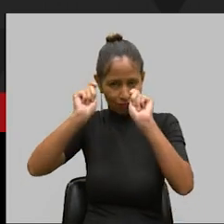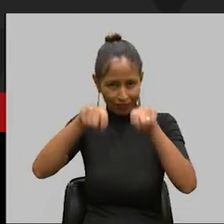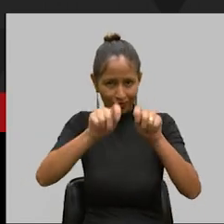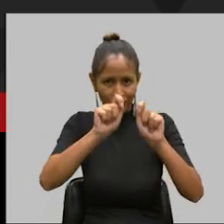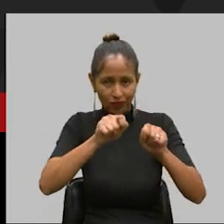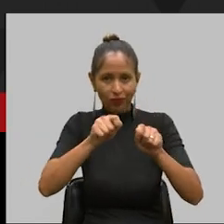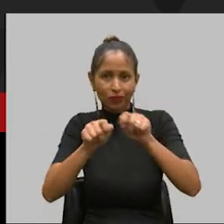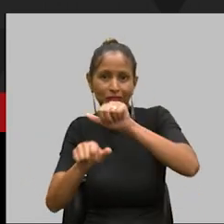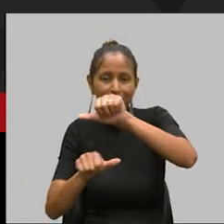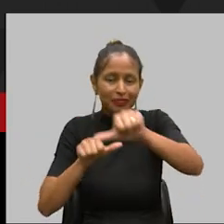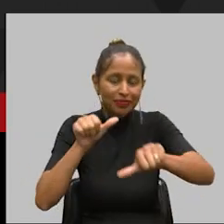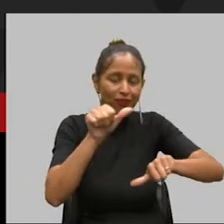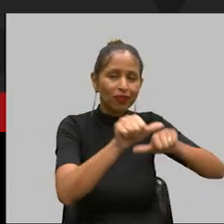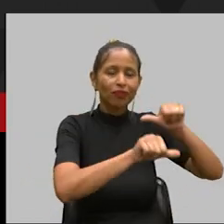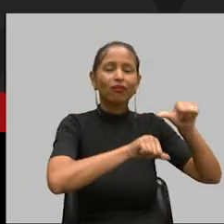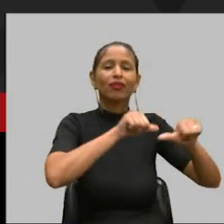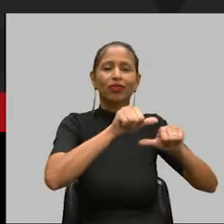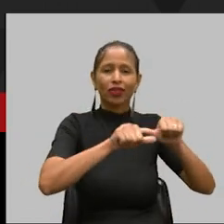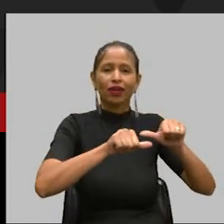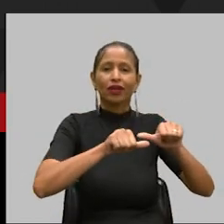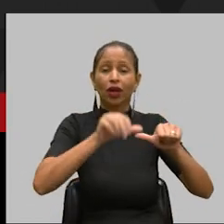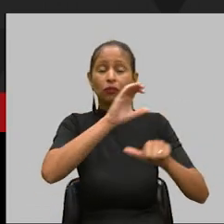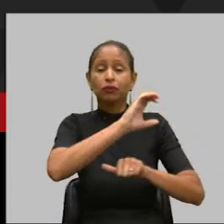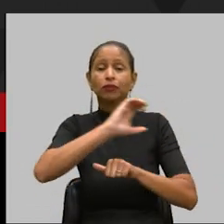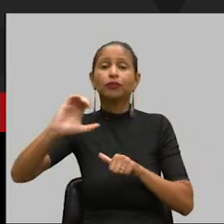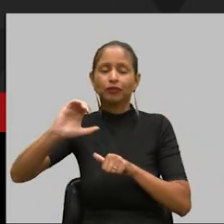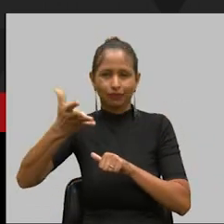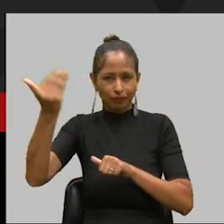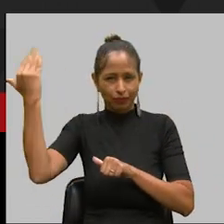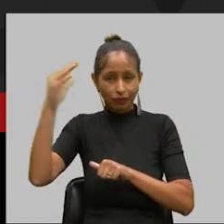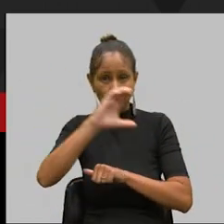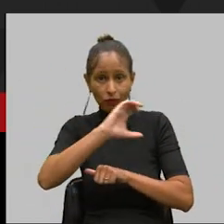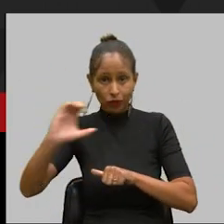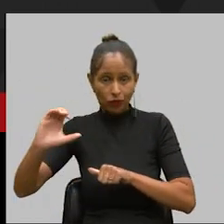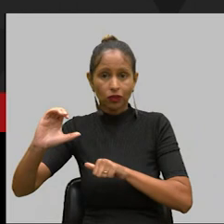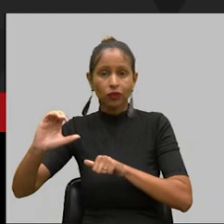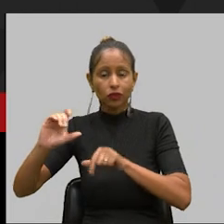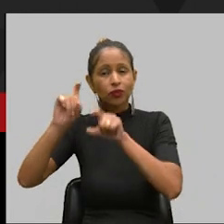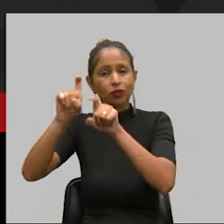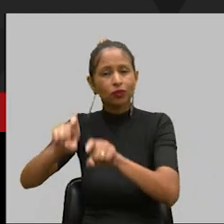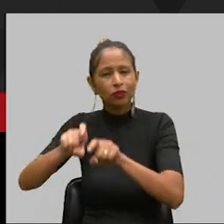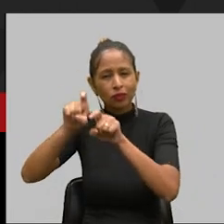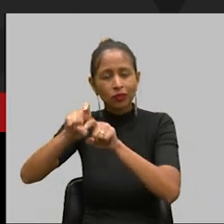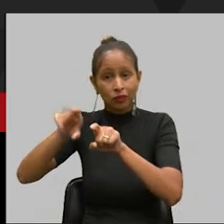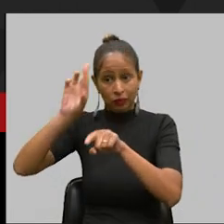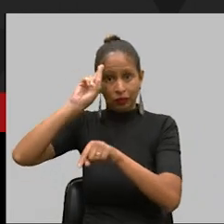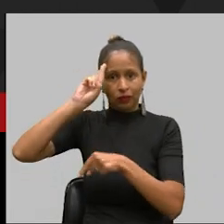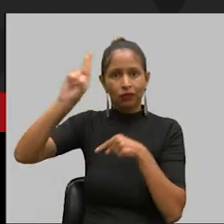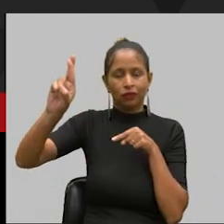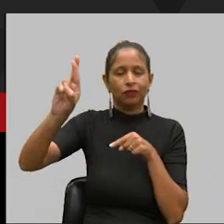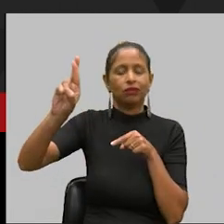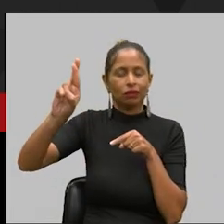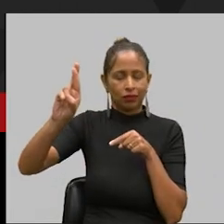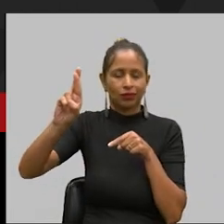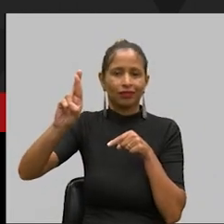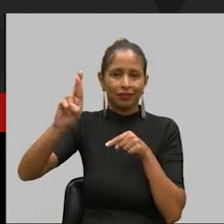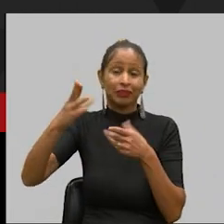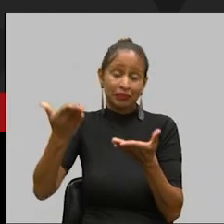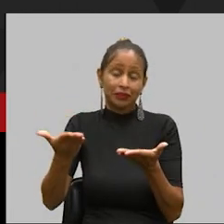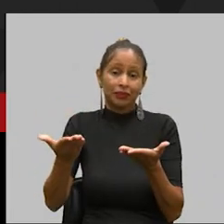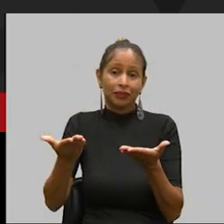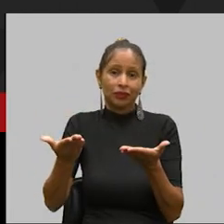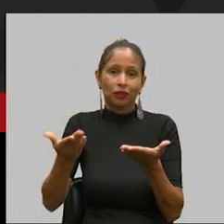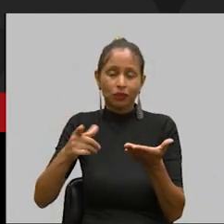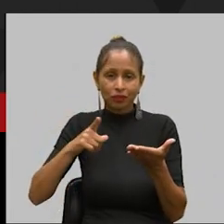converter eh a coordenação a antiga coordenação da Educação do campo numa diretoria né então adquiriu um